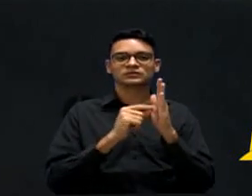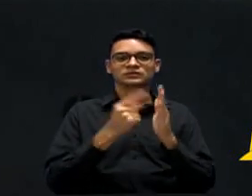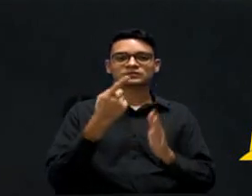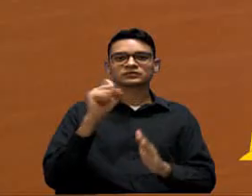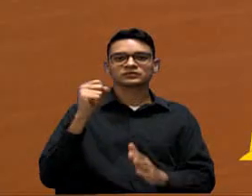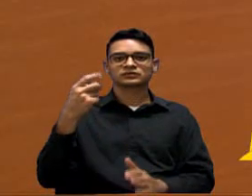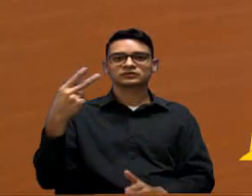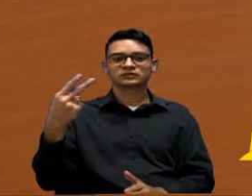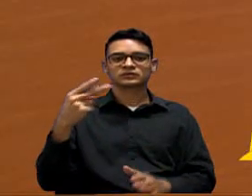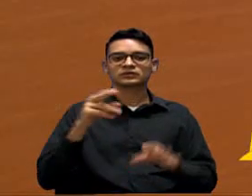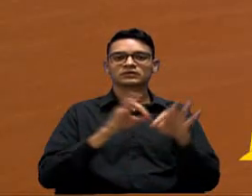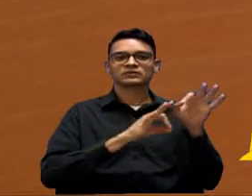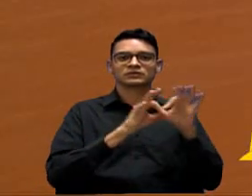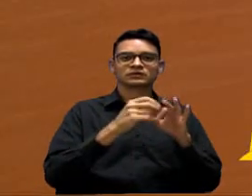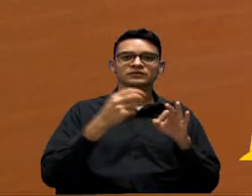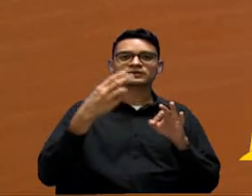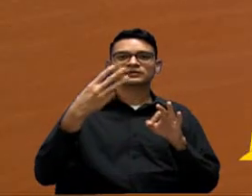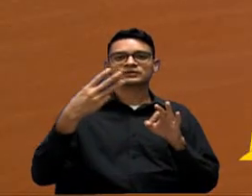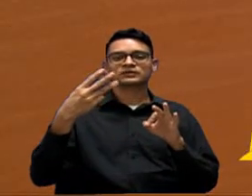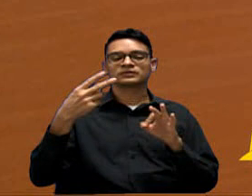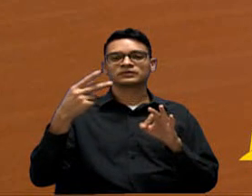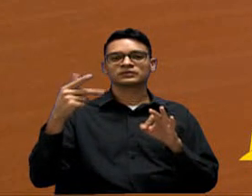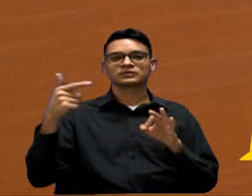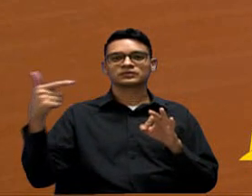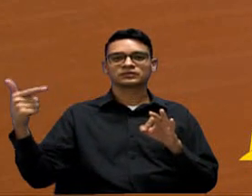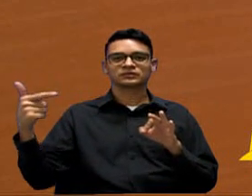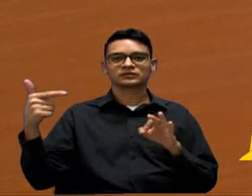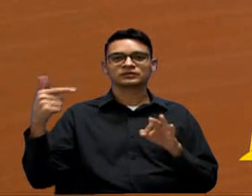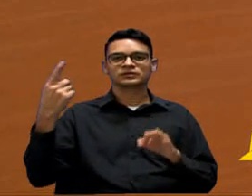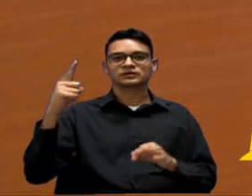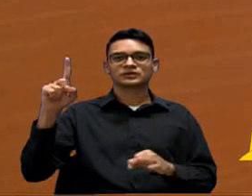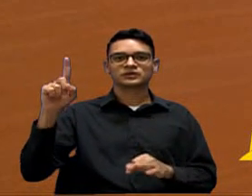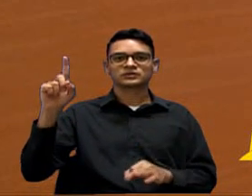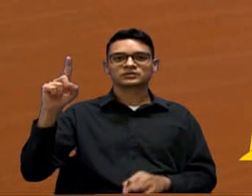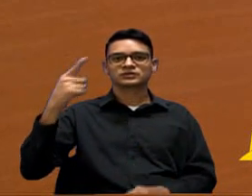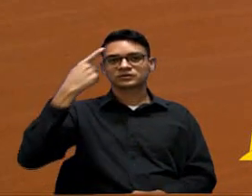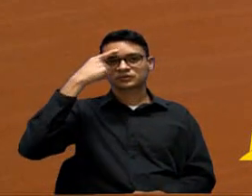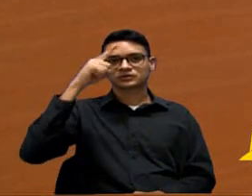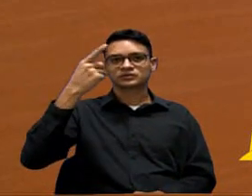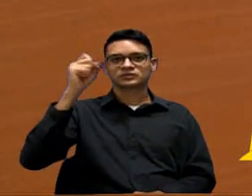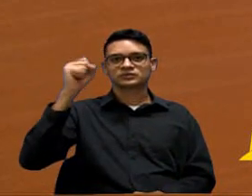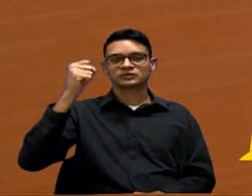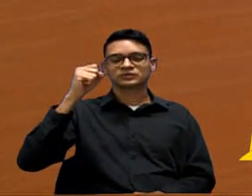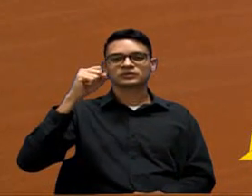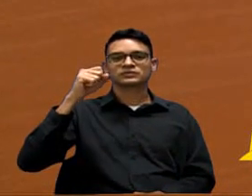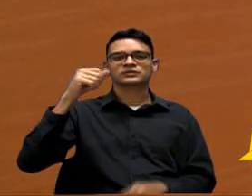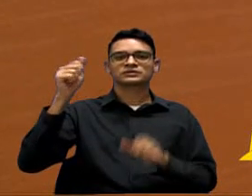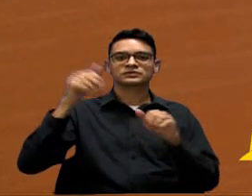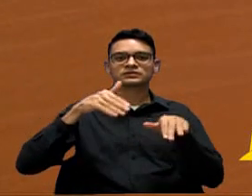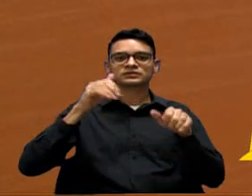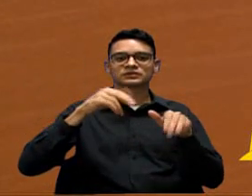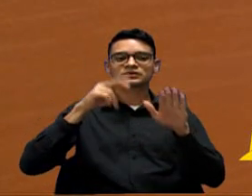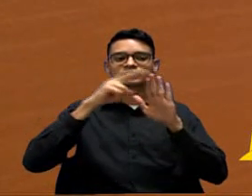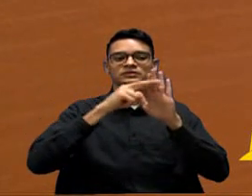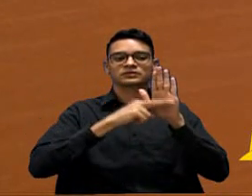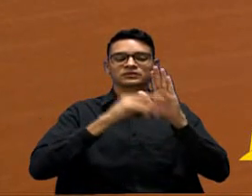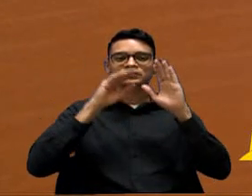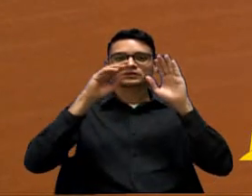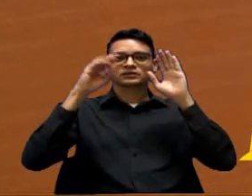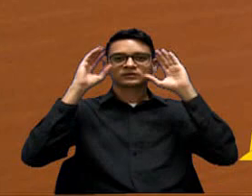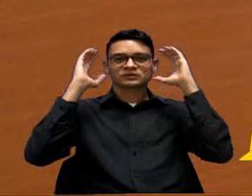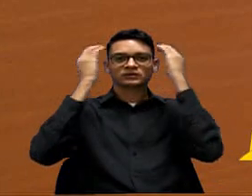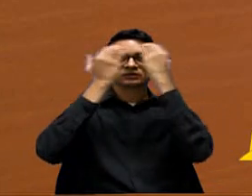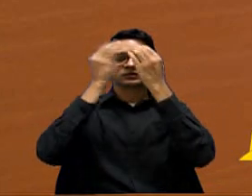182-A, resolução 322, 18 de setembro de 2007, regimento interno da Câmara. Eu coloco